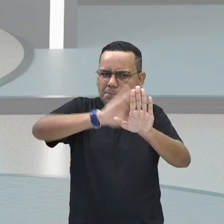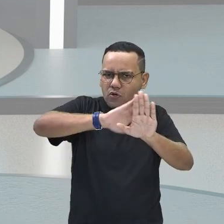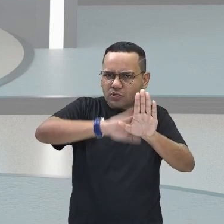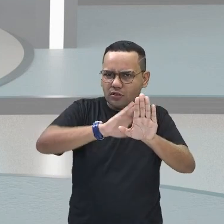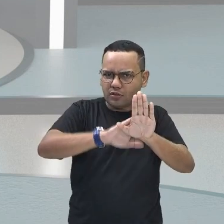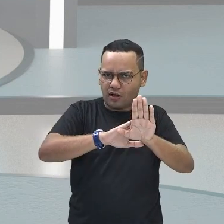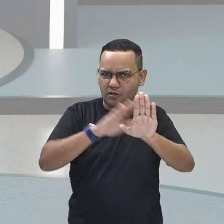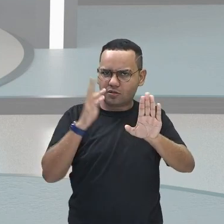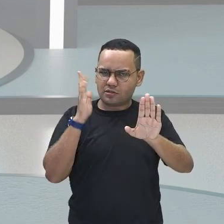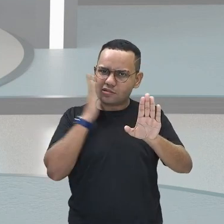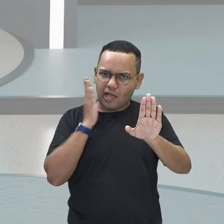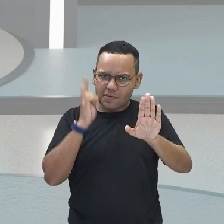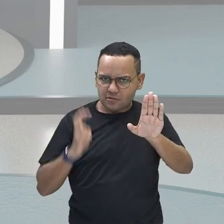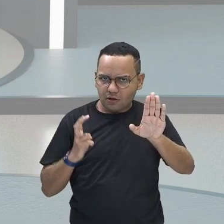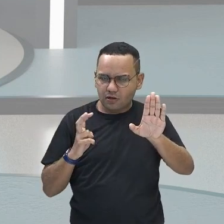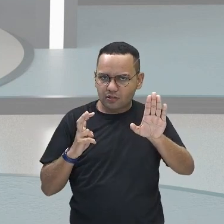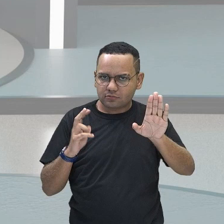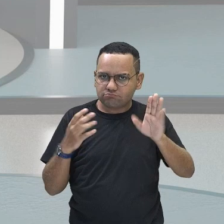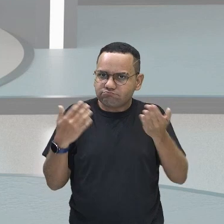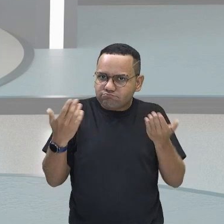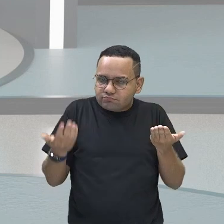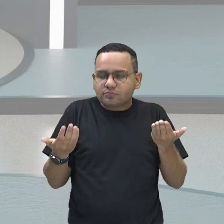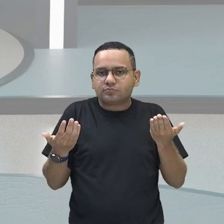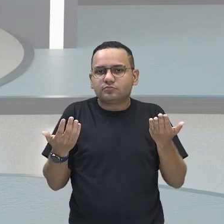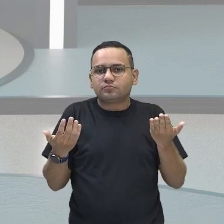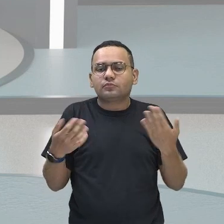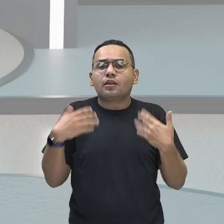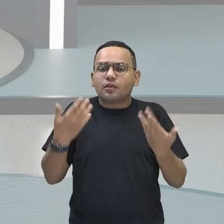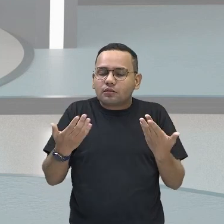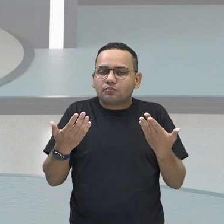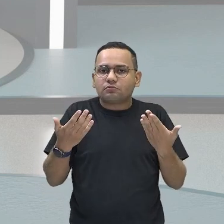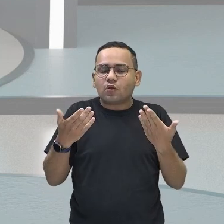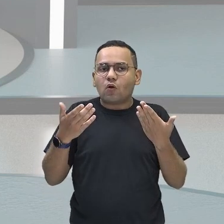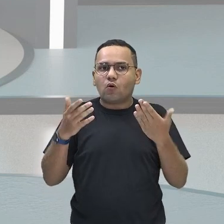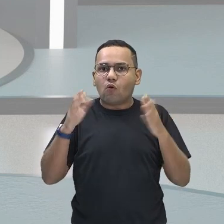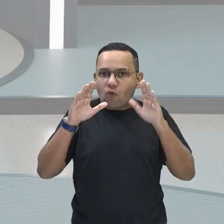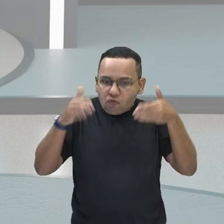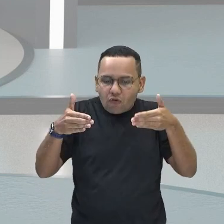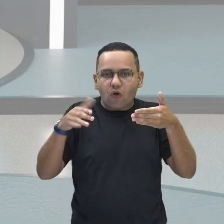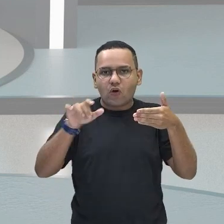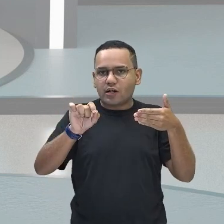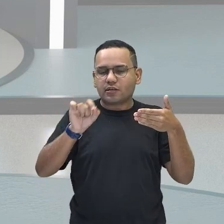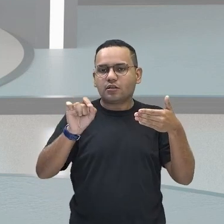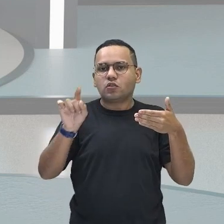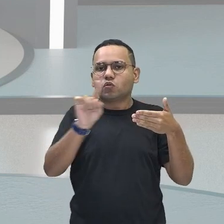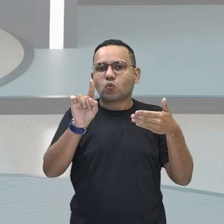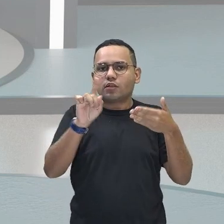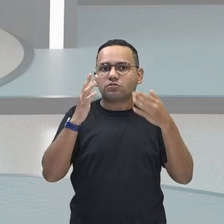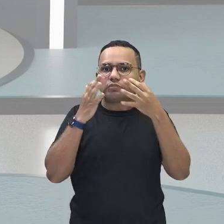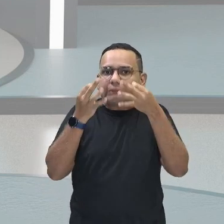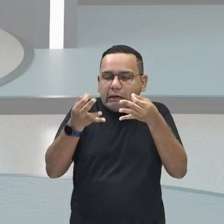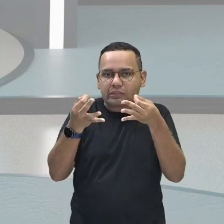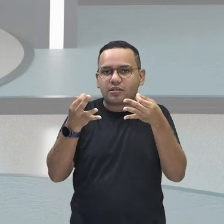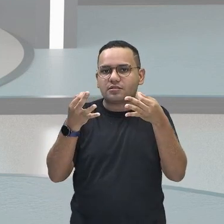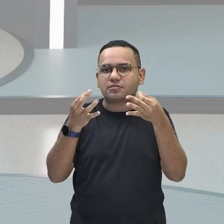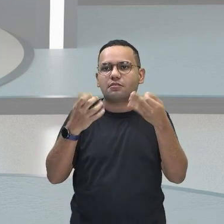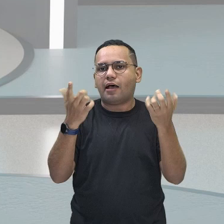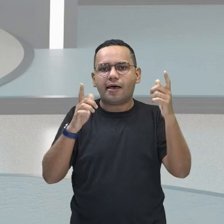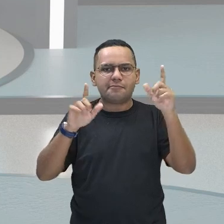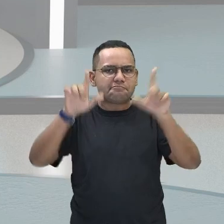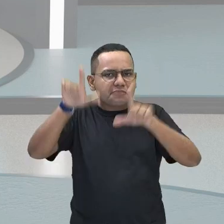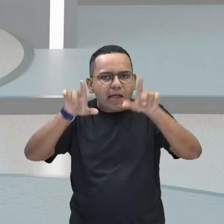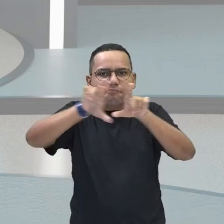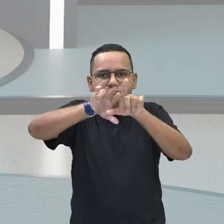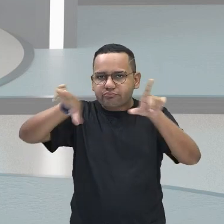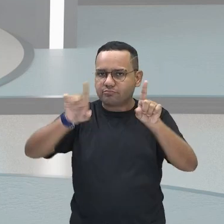trás então é muito importante nós não nos prendermos a esses padrões ditados pela mídia Isso porque muitas vezes